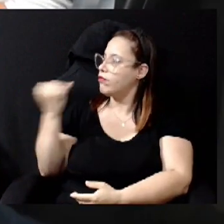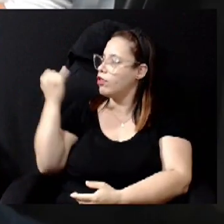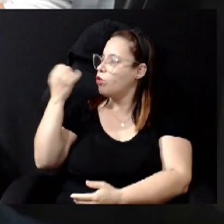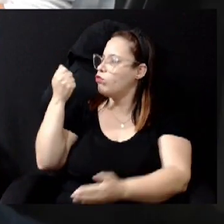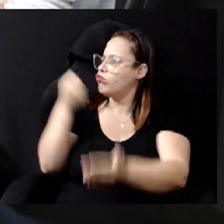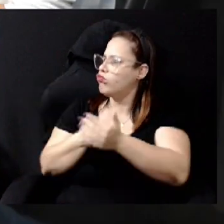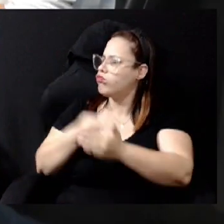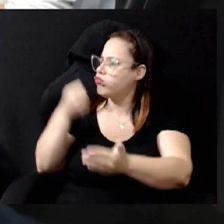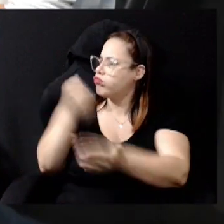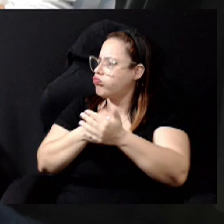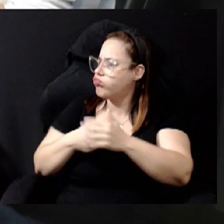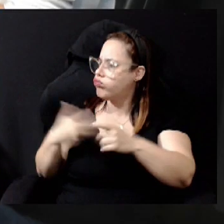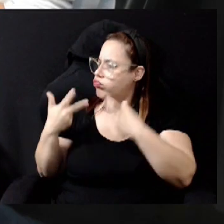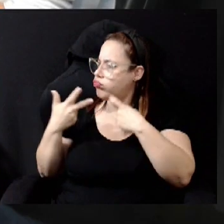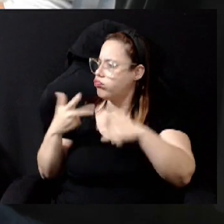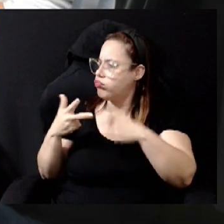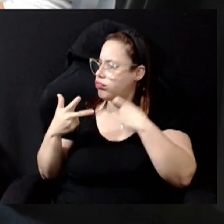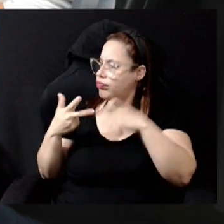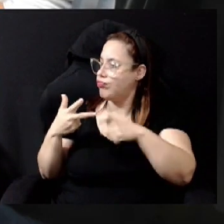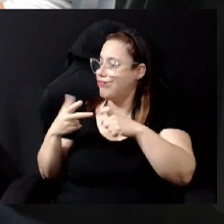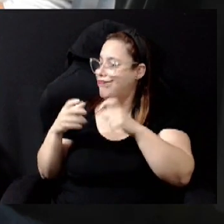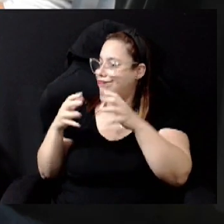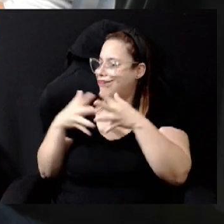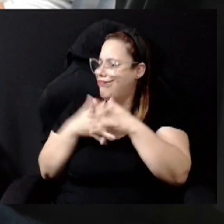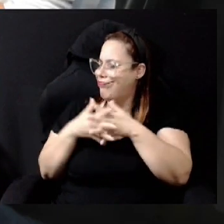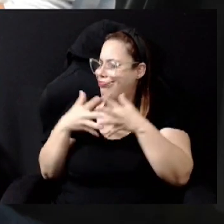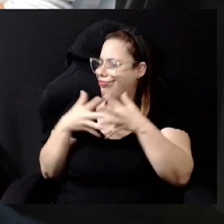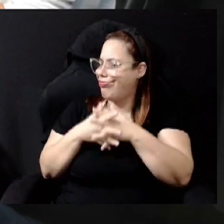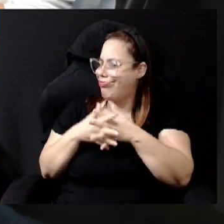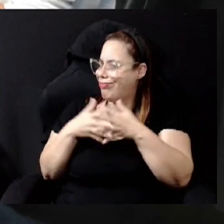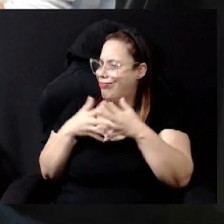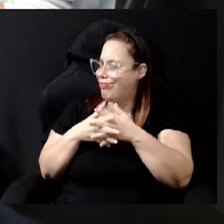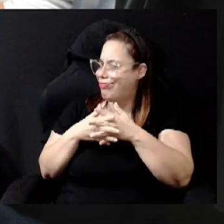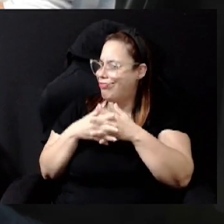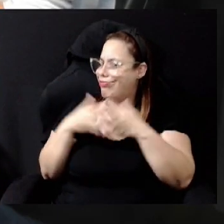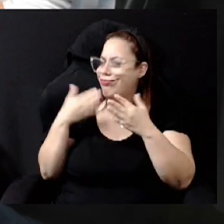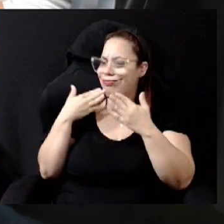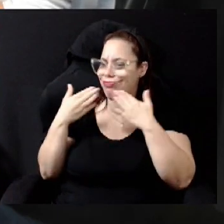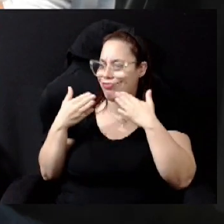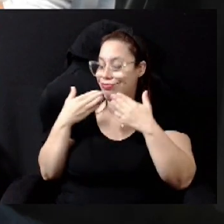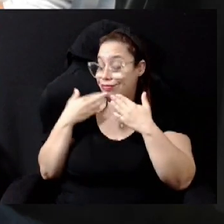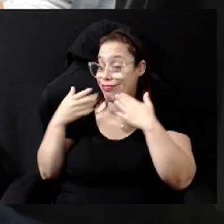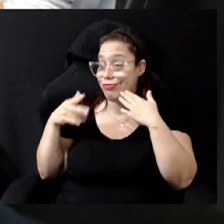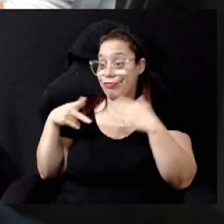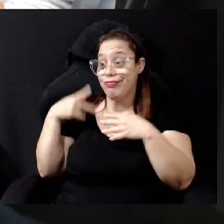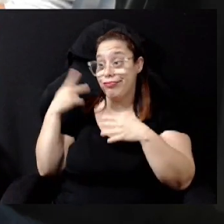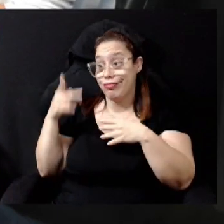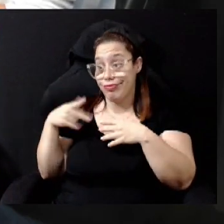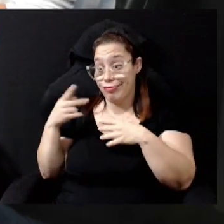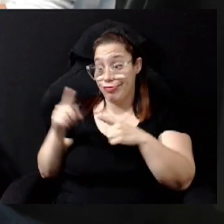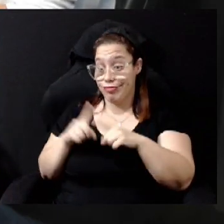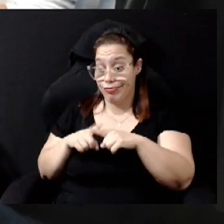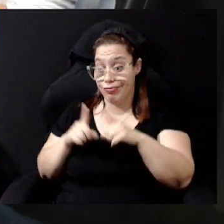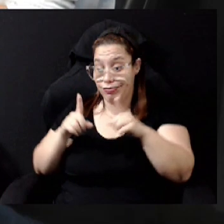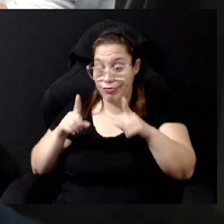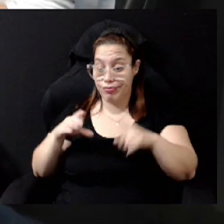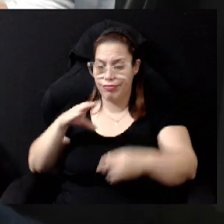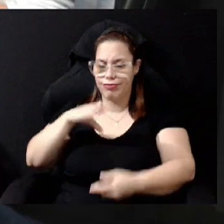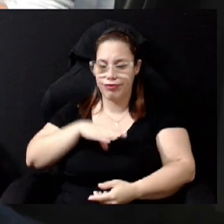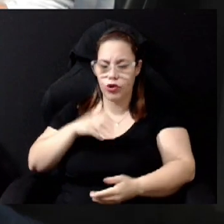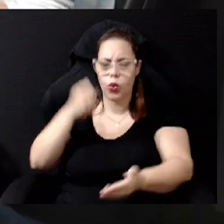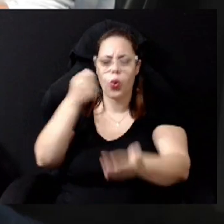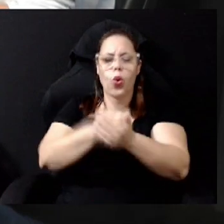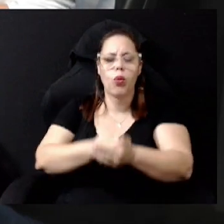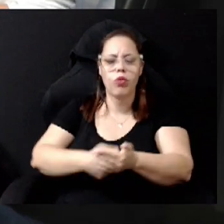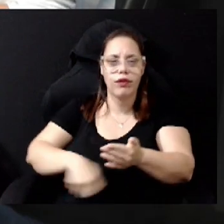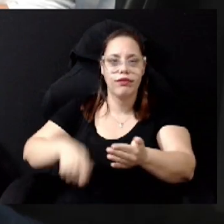executivo, porque às vezes há uma confusão, pelo menos quando eu converso com a maioria dos parlamentares, muitas vezes o munícipe cobra como se fosse o